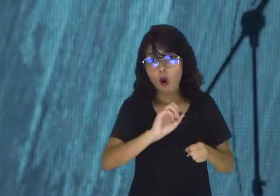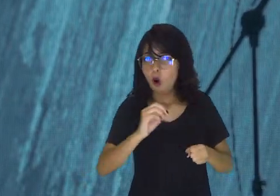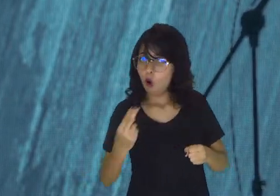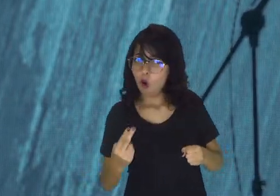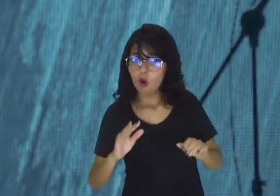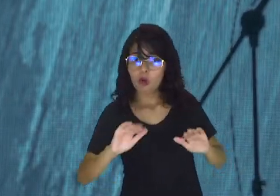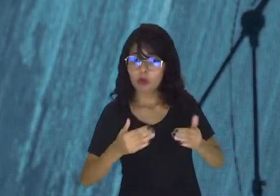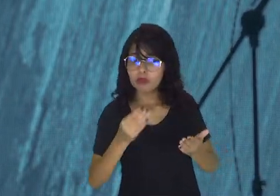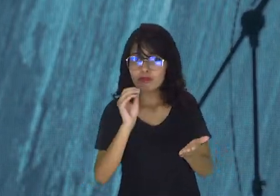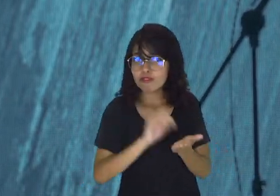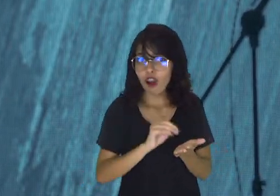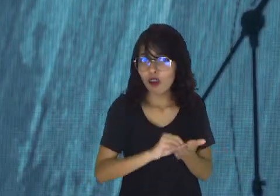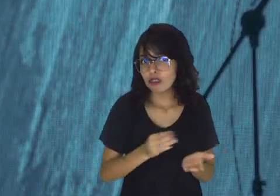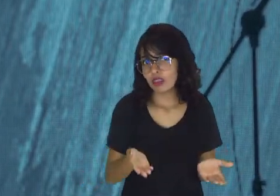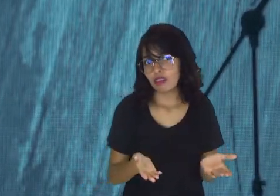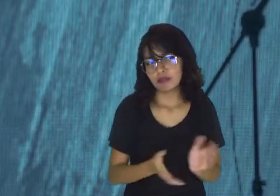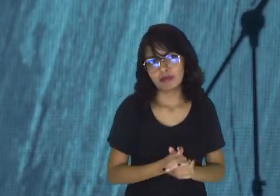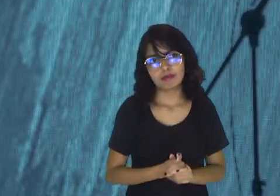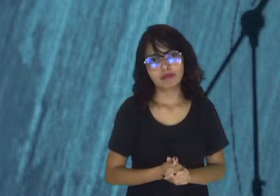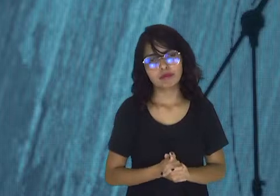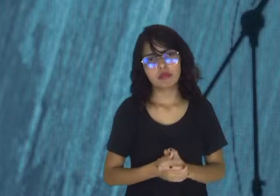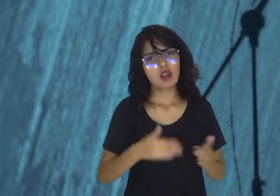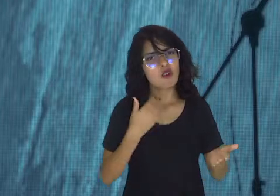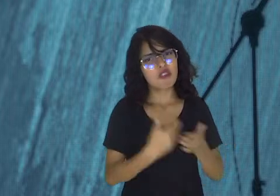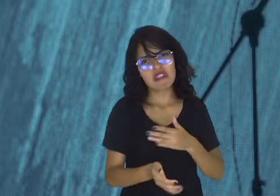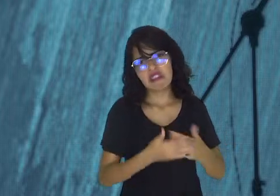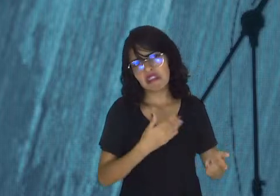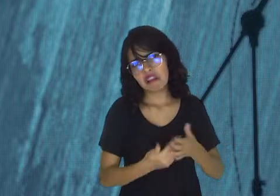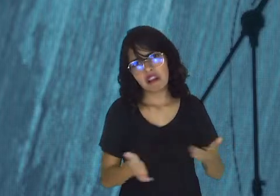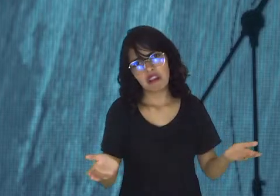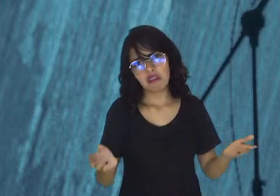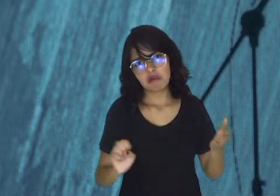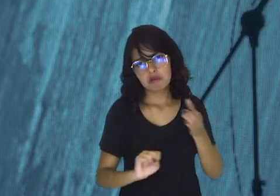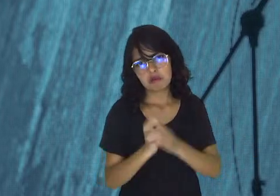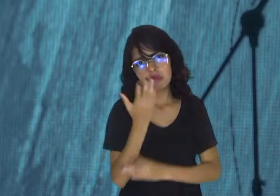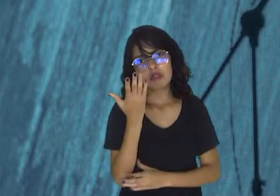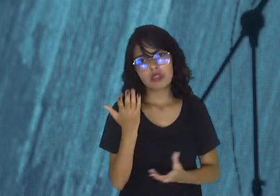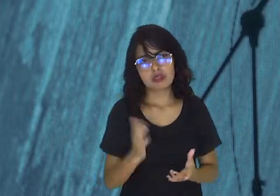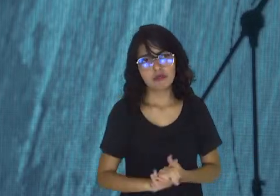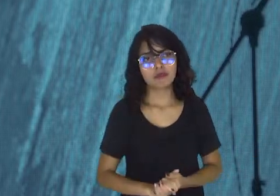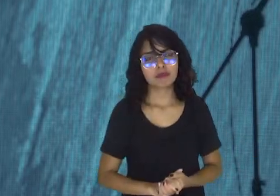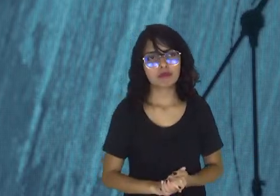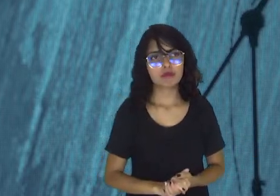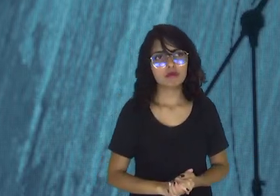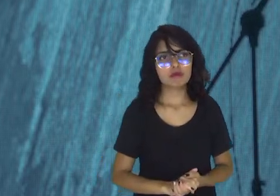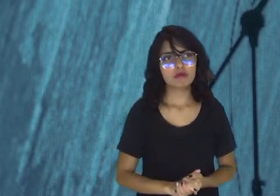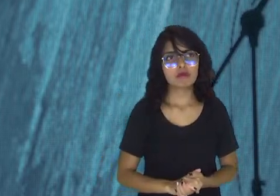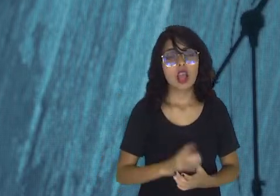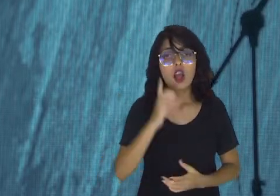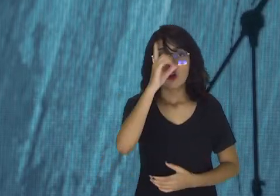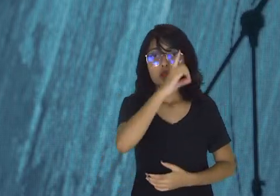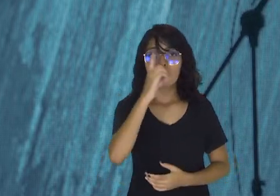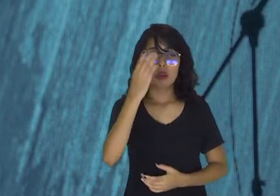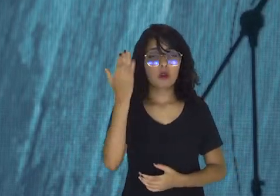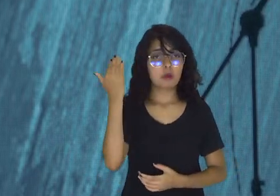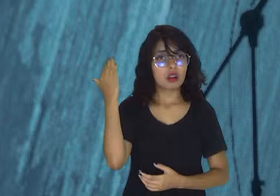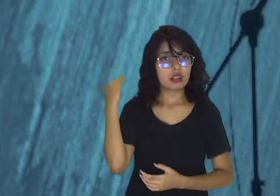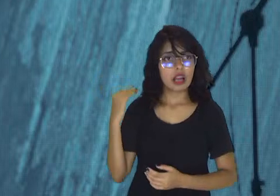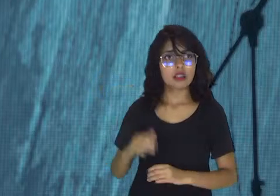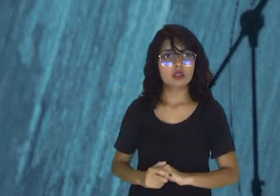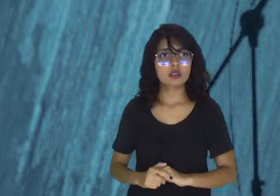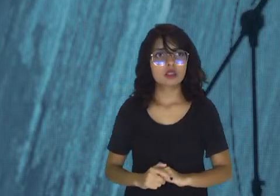qual circunstância for. Domingo passado, nós falamos sobre ver